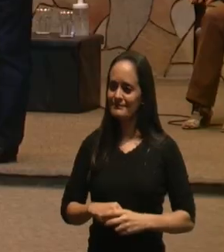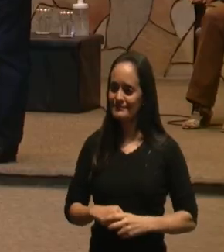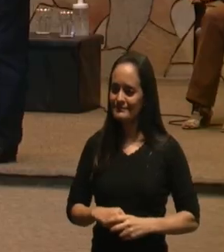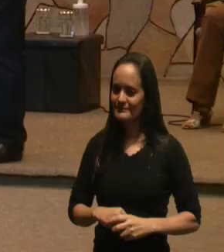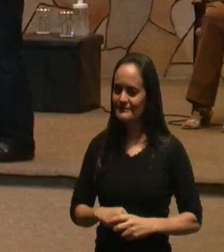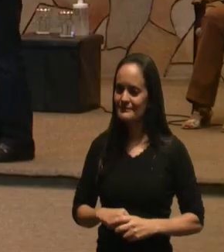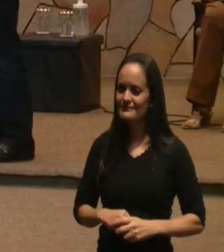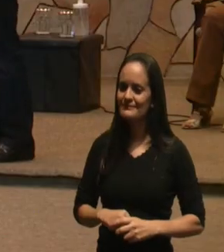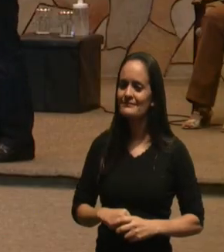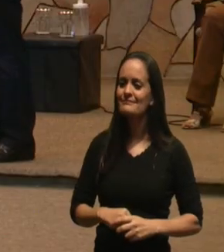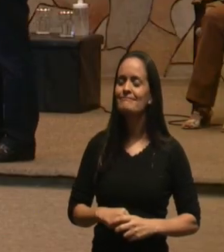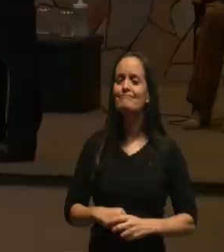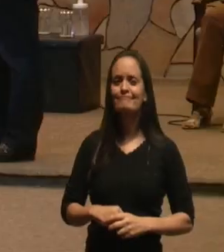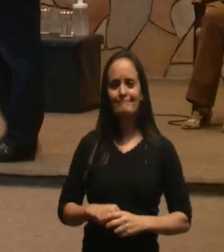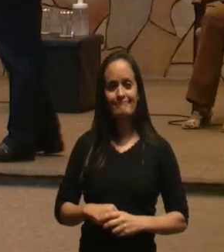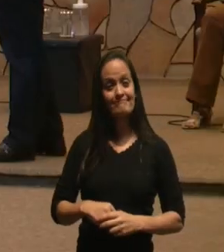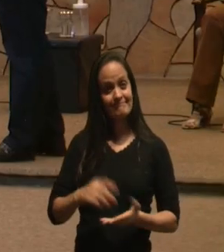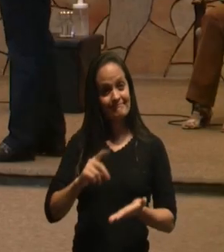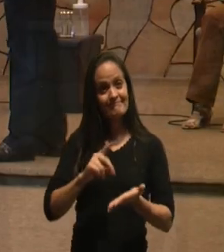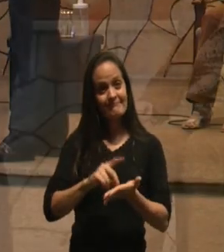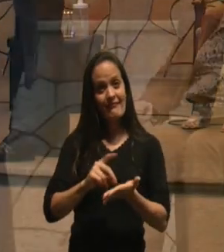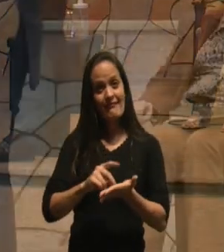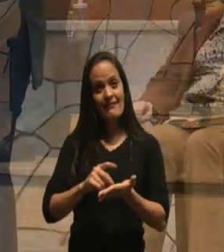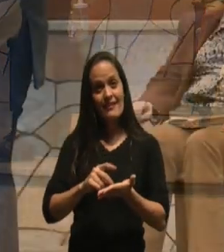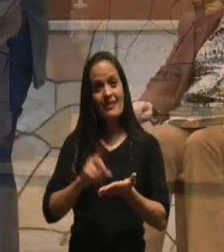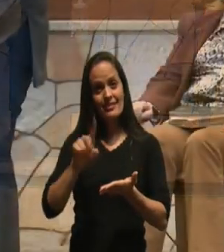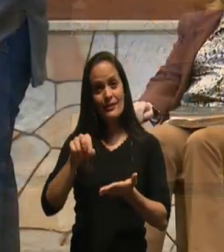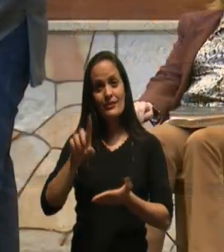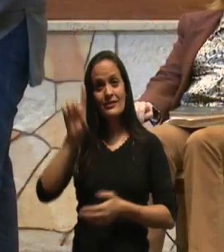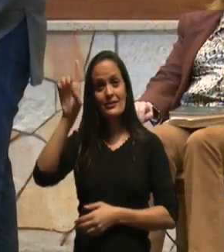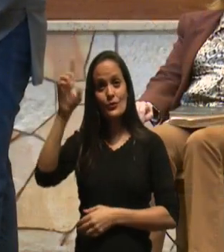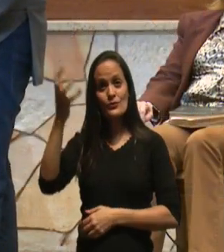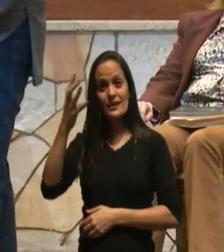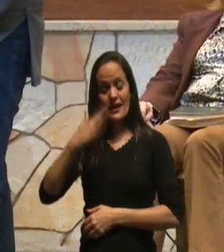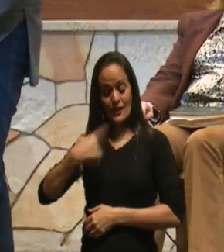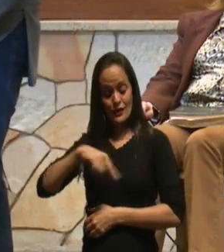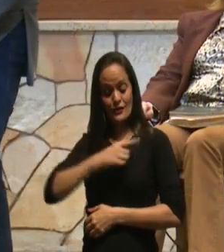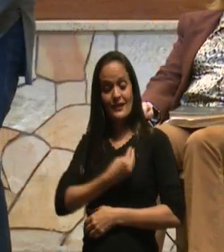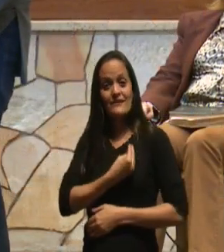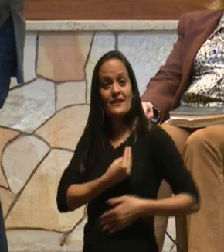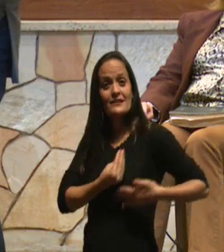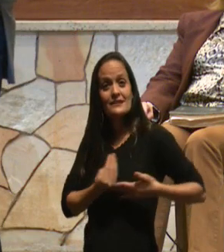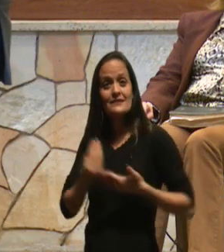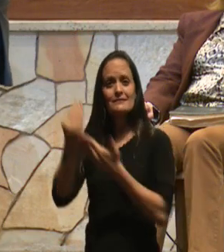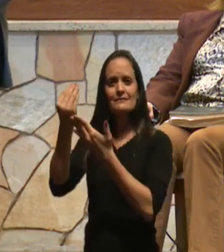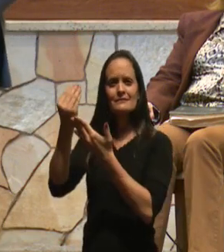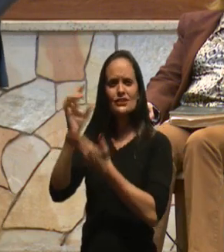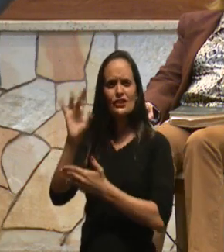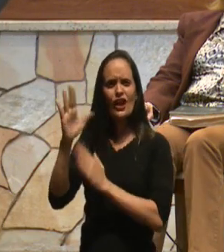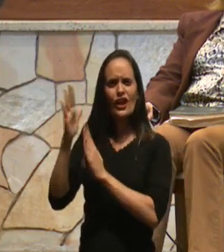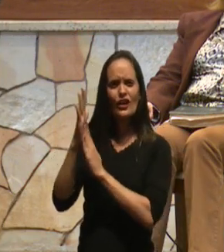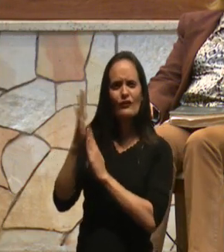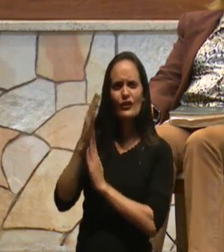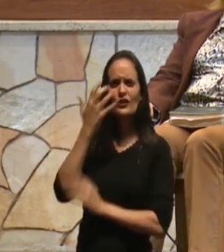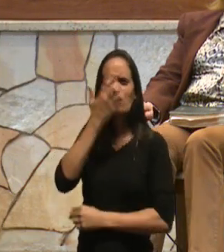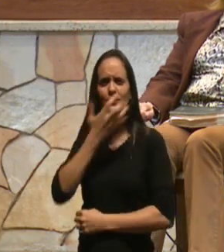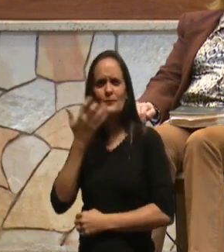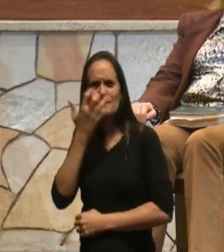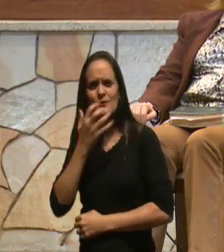queridos irmãos, é isso que o Senhor quer de nós. Ele quer a nossa vida muito mais do que o nosso louvor, do que a